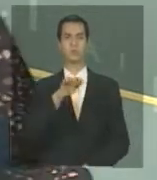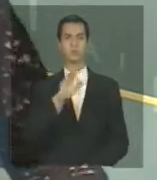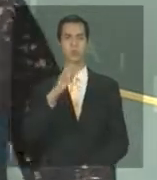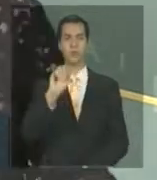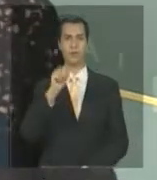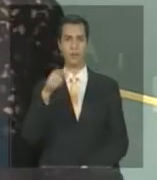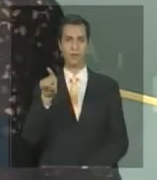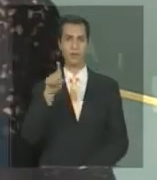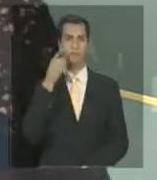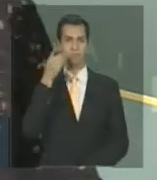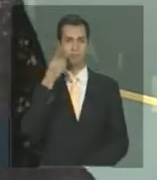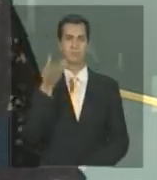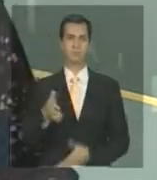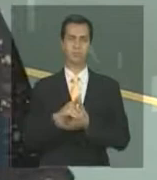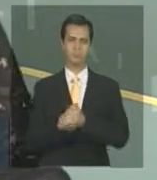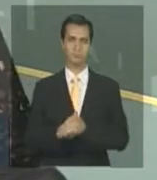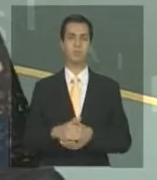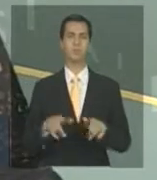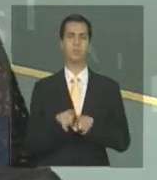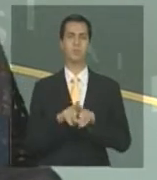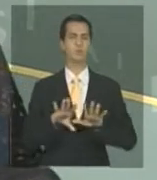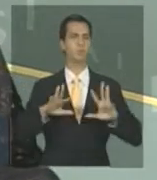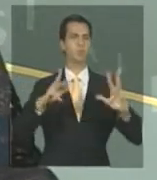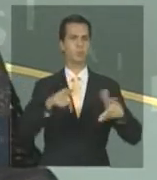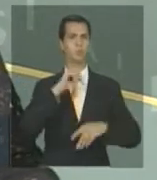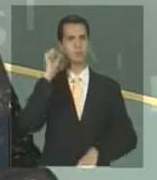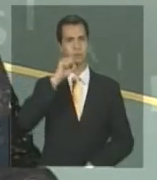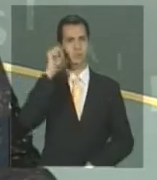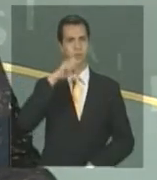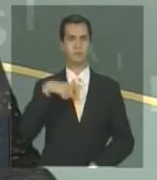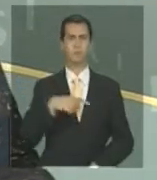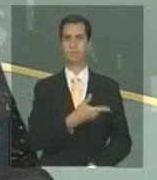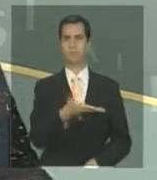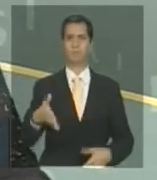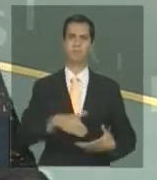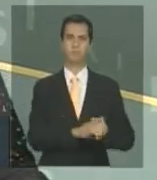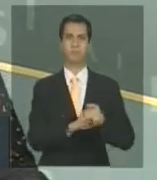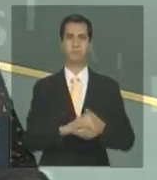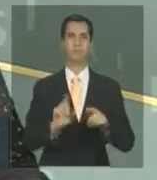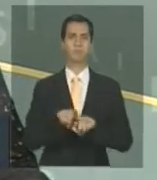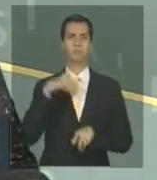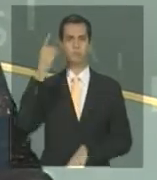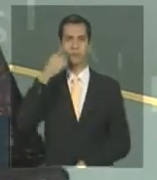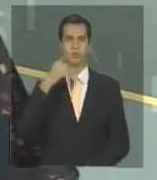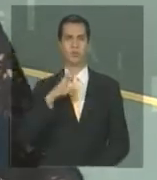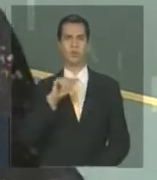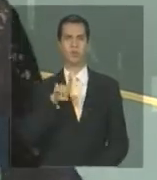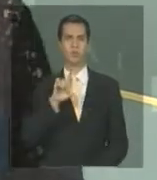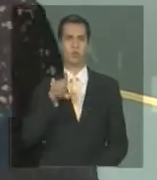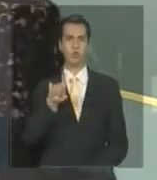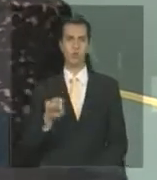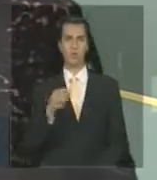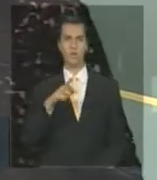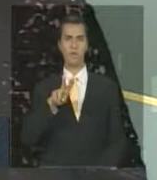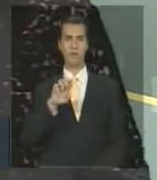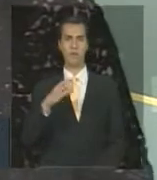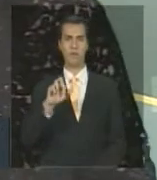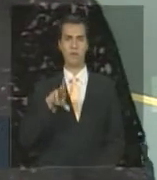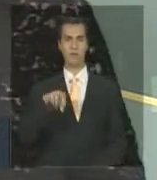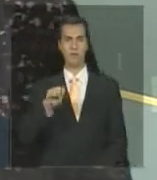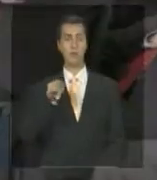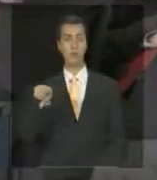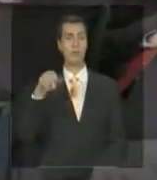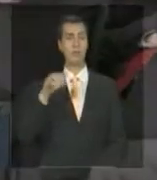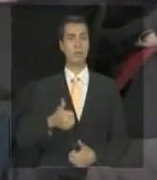Cumprimentar também todos os deputados e deputadas federais, ao cumprimentar o deputado Cândido Vacareza, líder